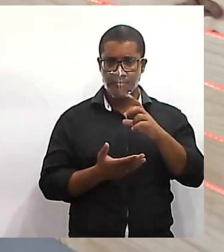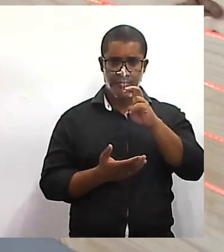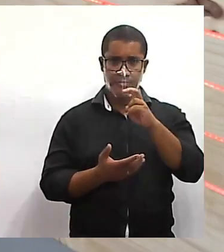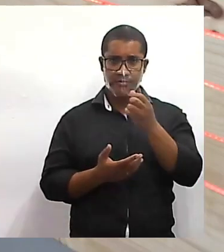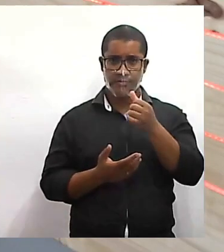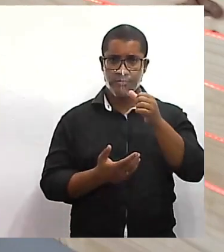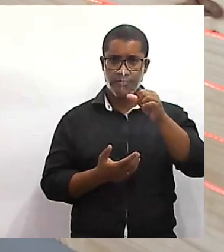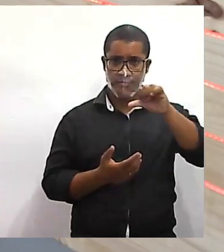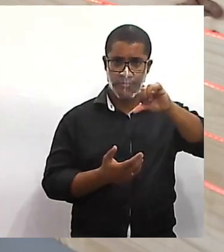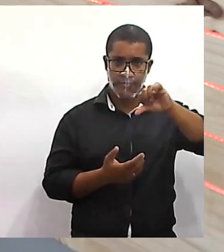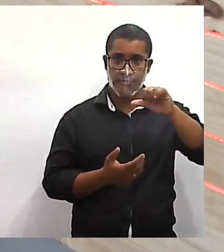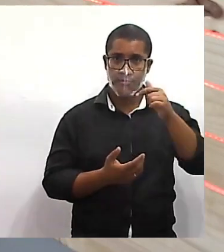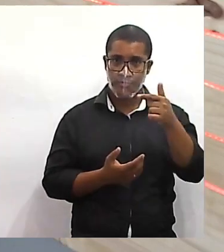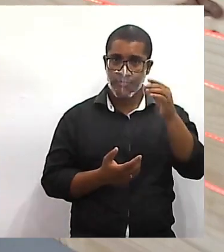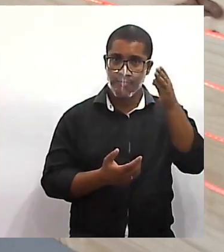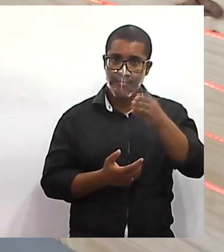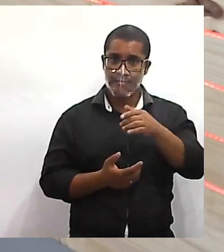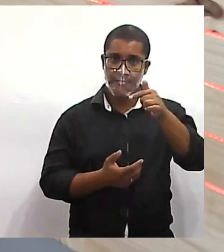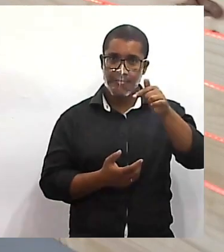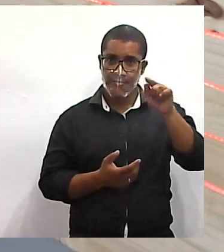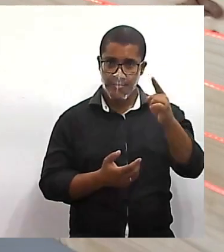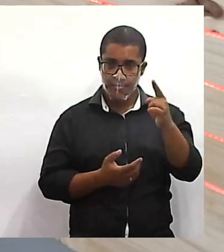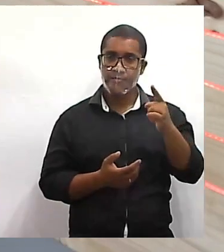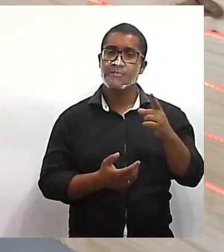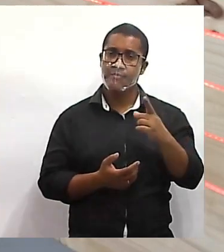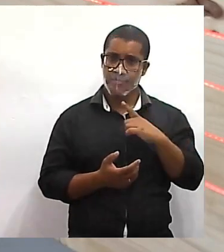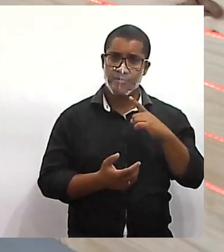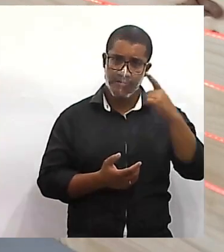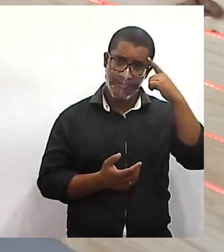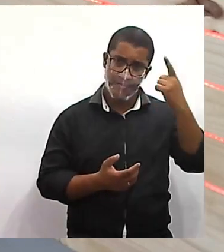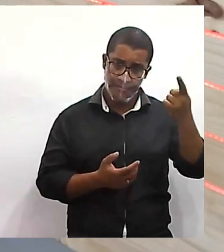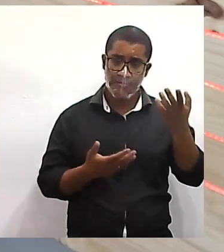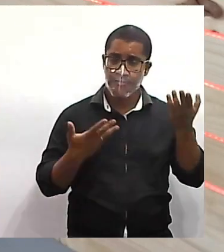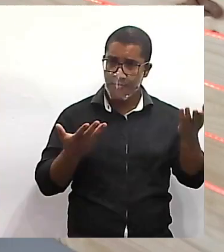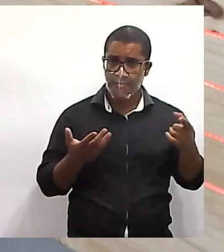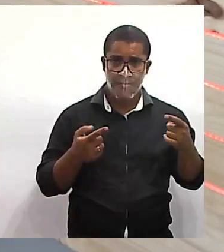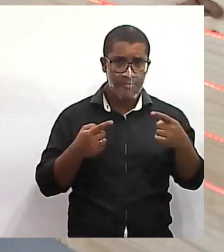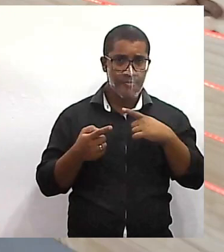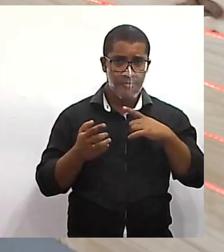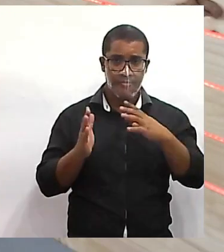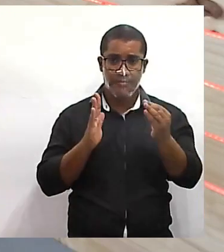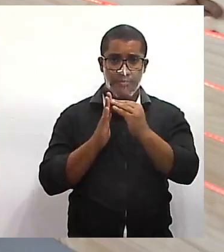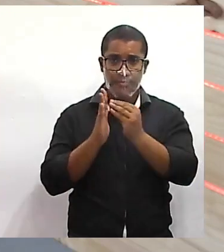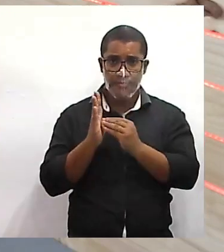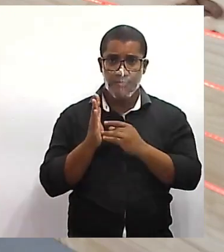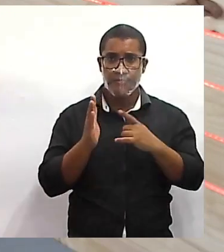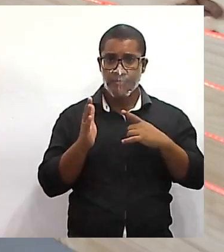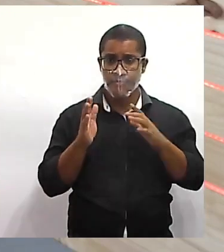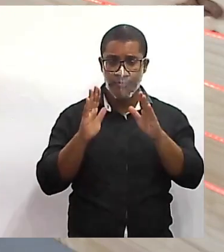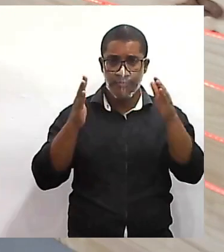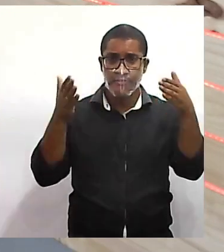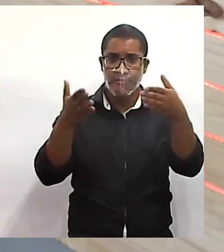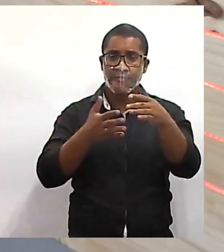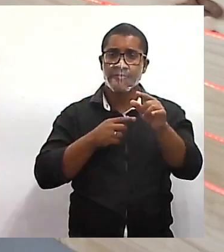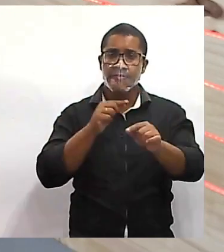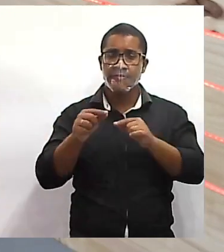5692, né? /71, se eu não me engano, né? Então, ela traz esse cunho de